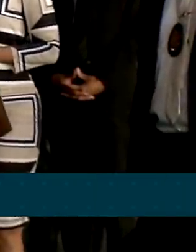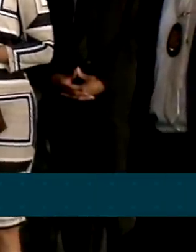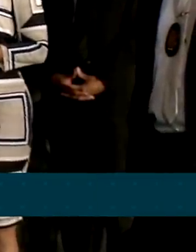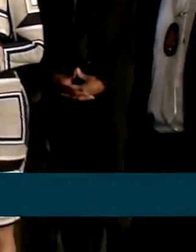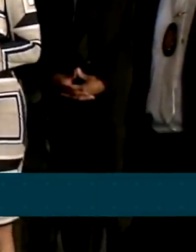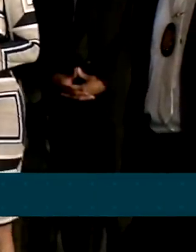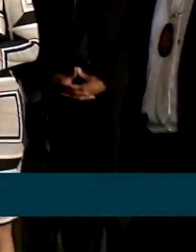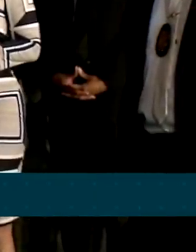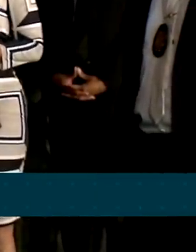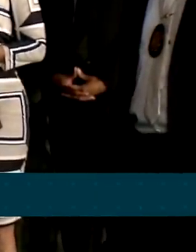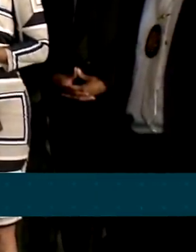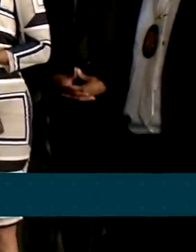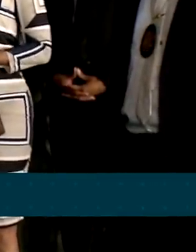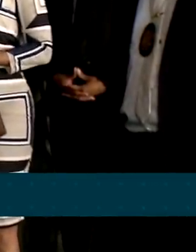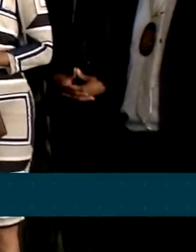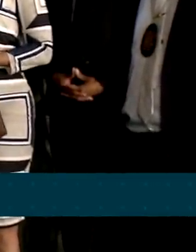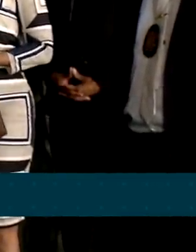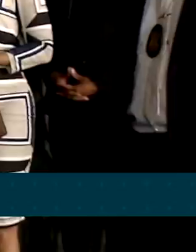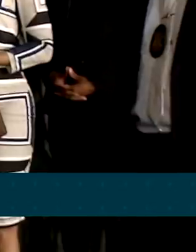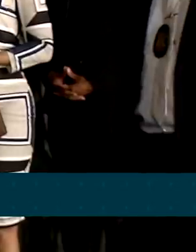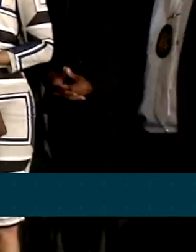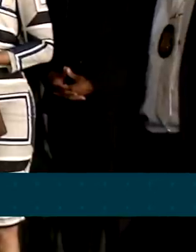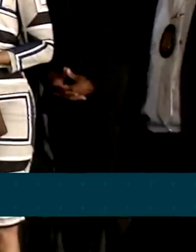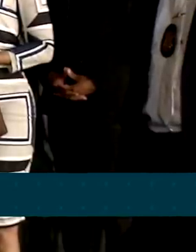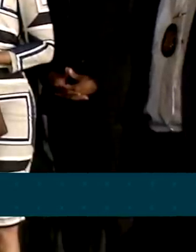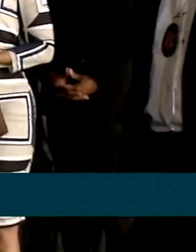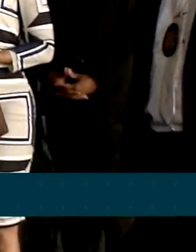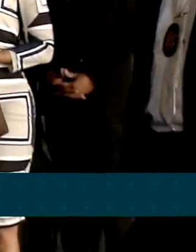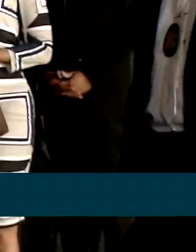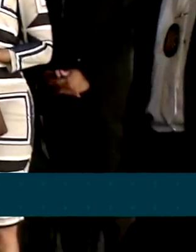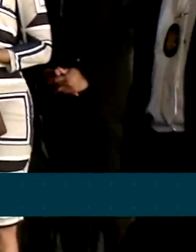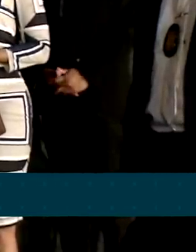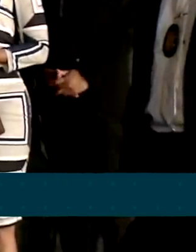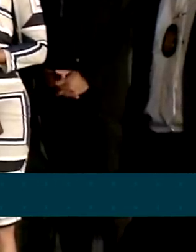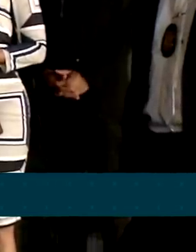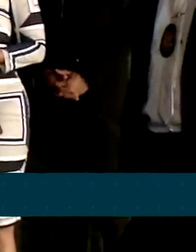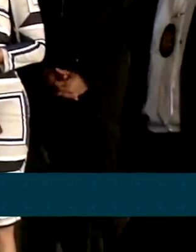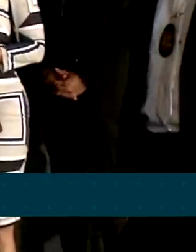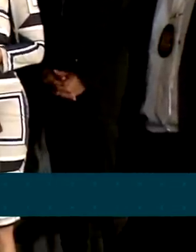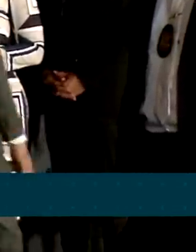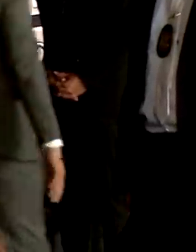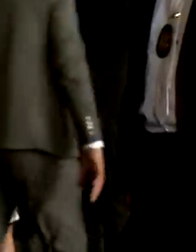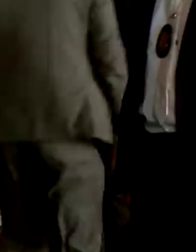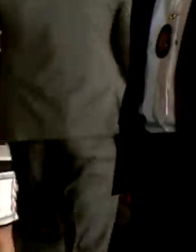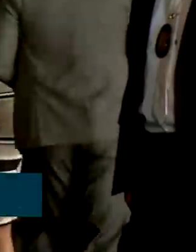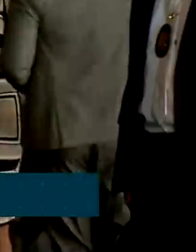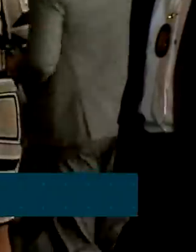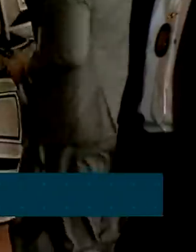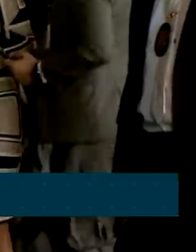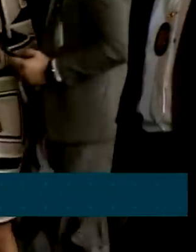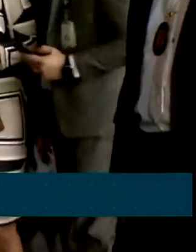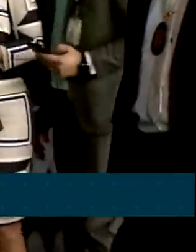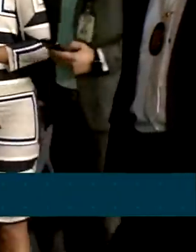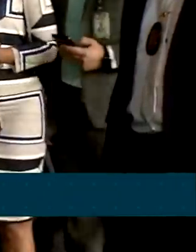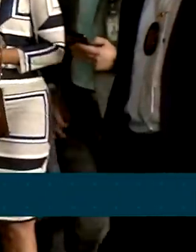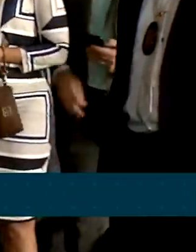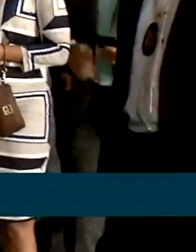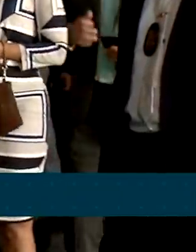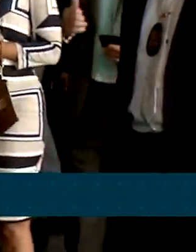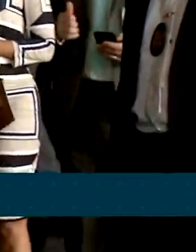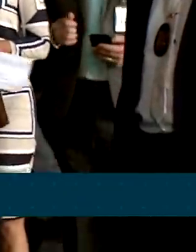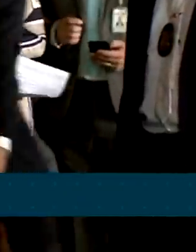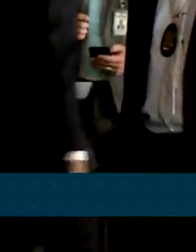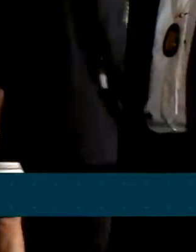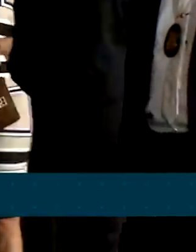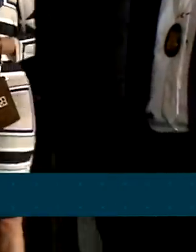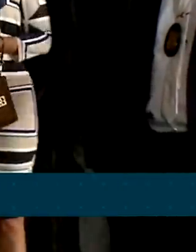reais são equipamentos de ponta que vão contribuir para uma atuação mais eficiente e segura dos nossos policiais que atuam nas fronteiras